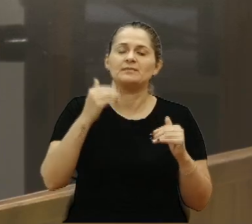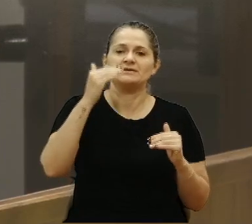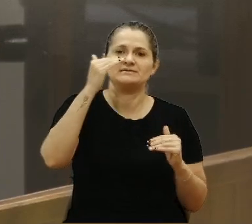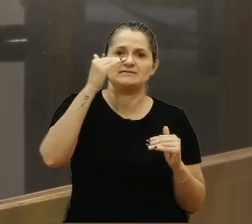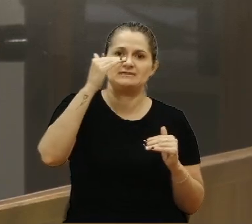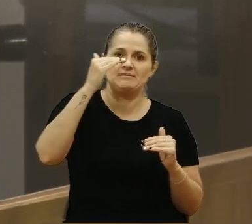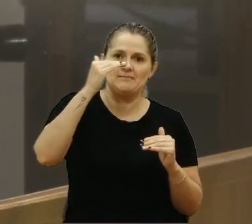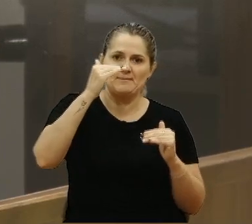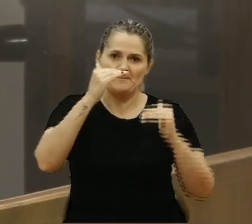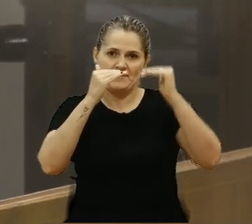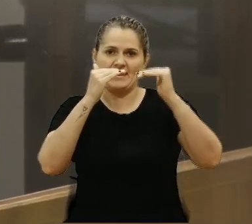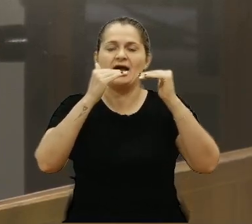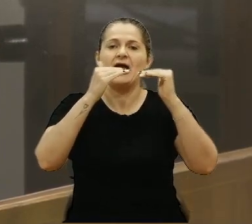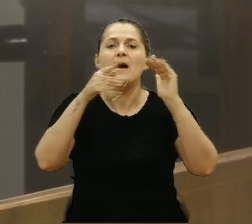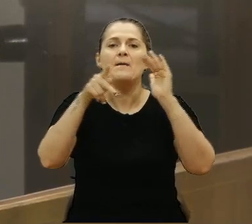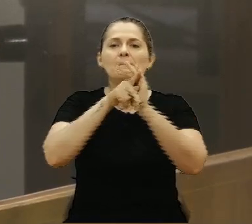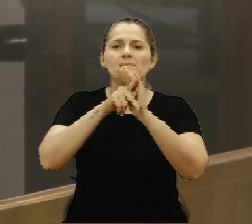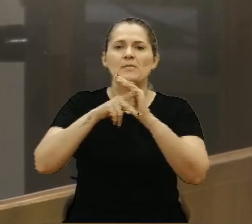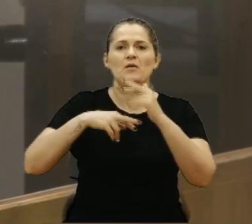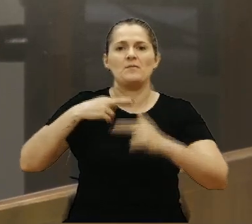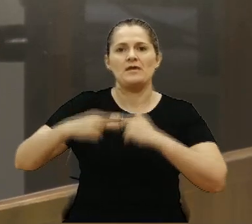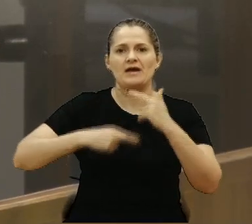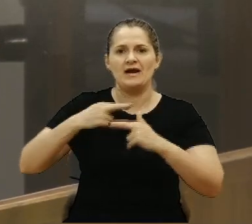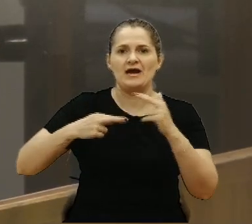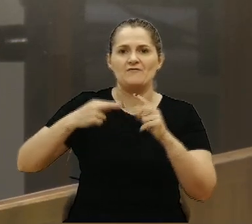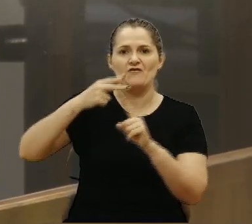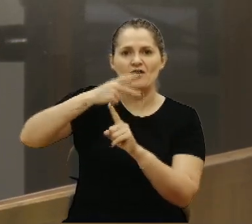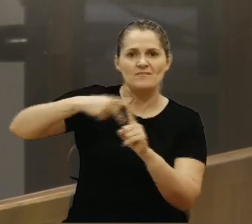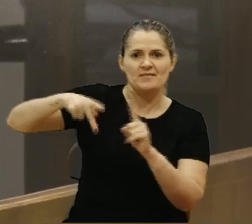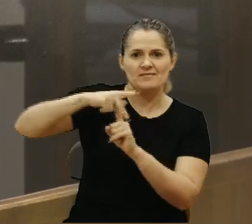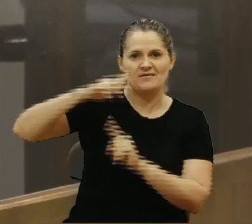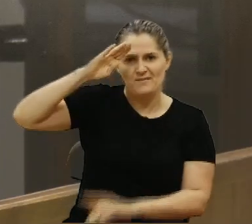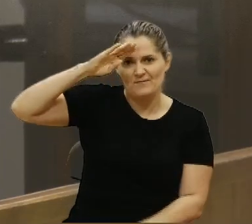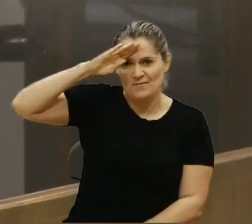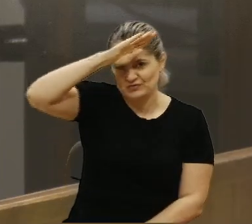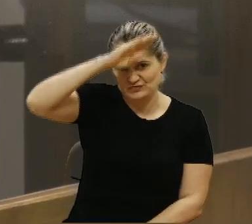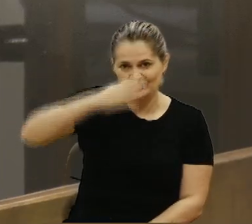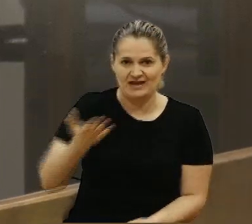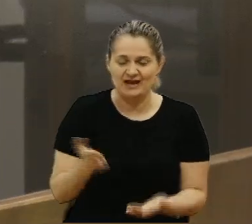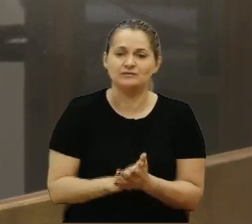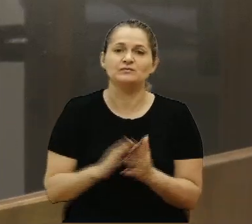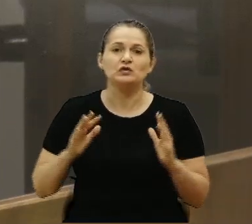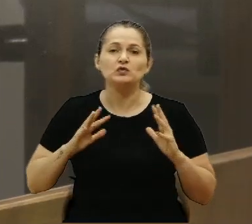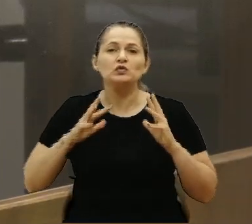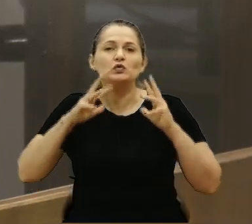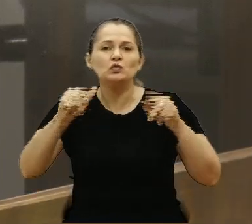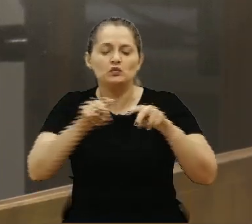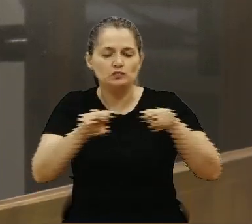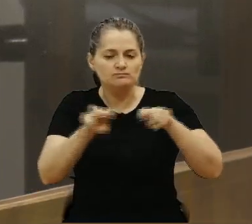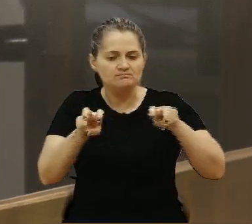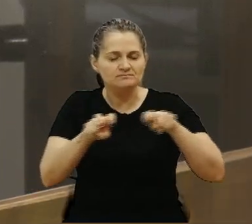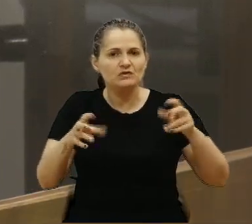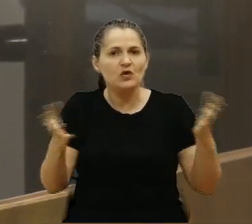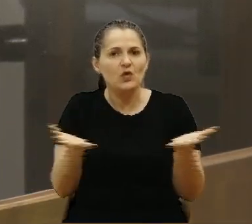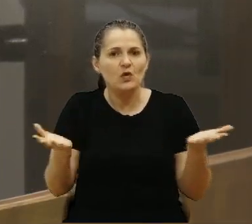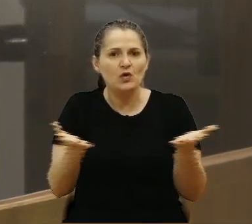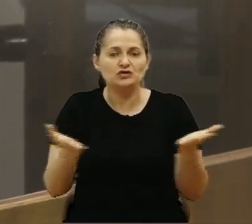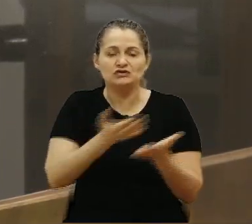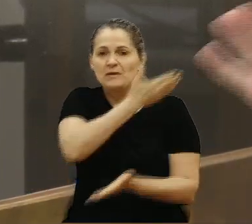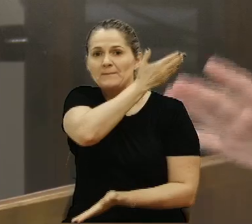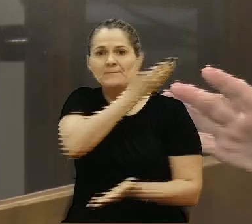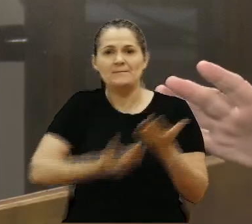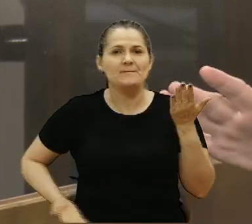reforma da Previdência do Bolsonaro. Então, todos que estão aqui nessa sala perderam,